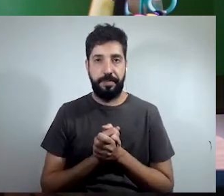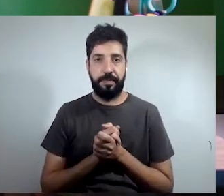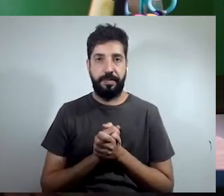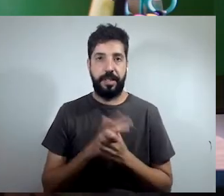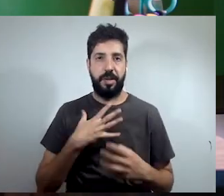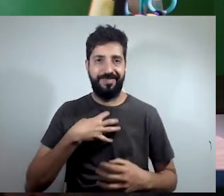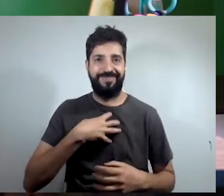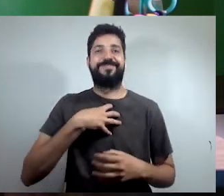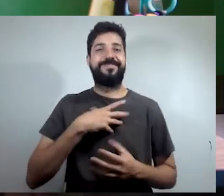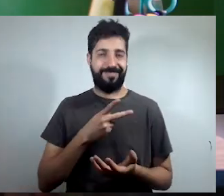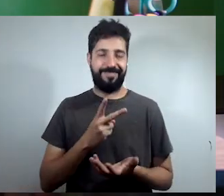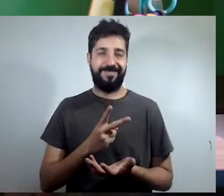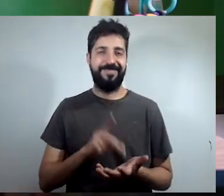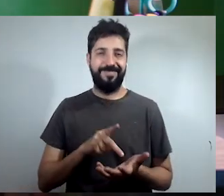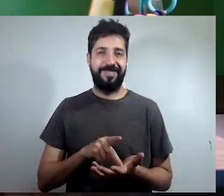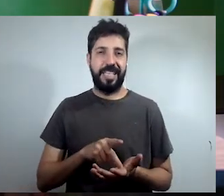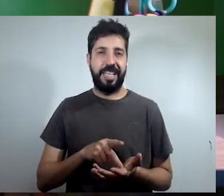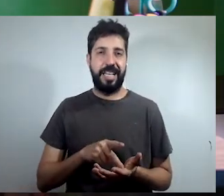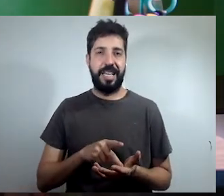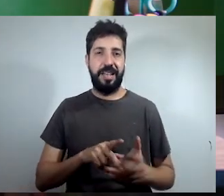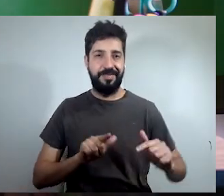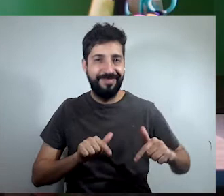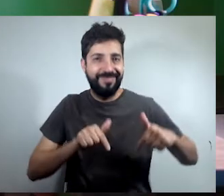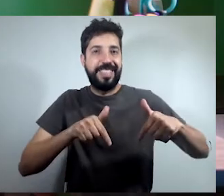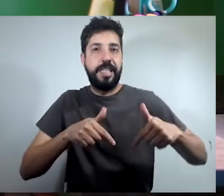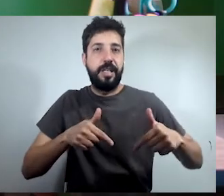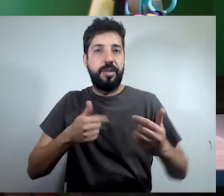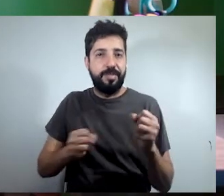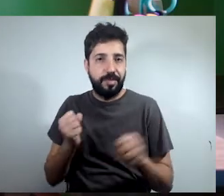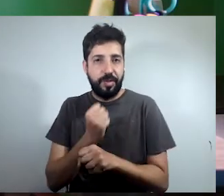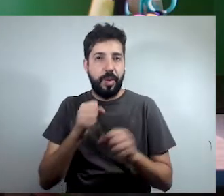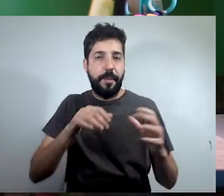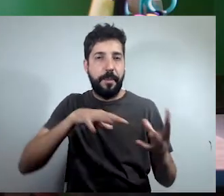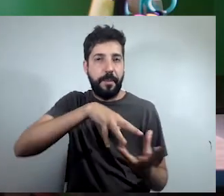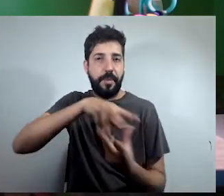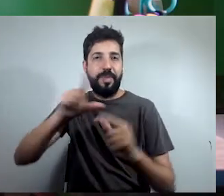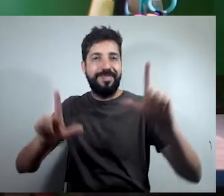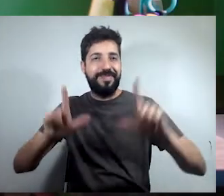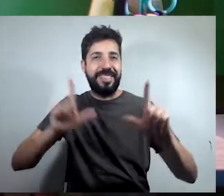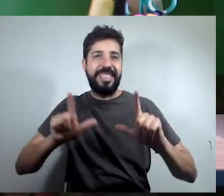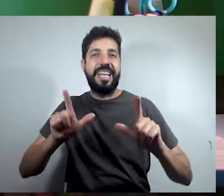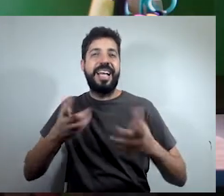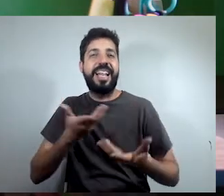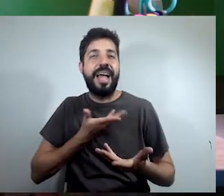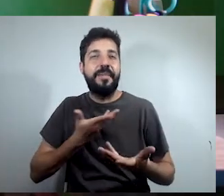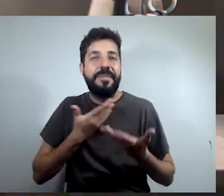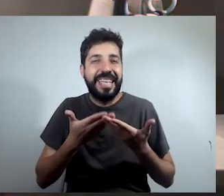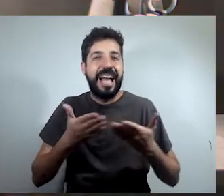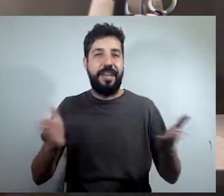eu me sinto mesmo com uma missão de construir um mundo das telas amigáveis para as crianças. Já que...